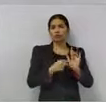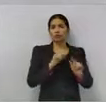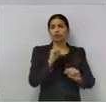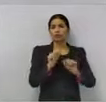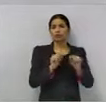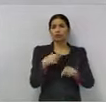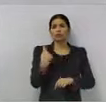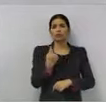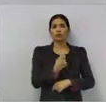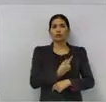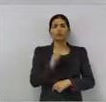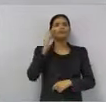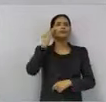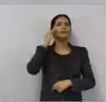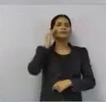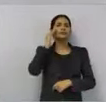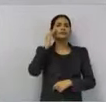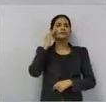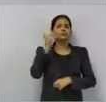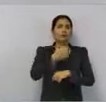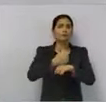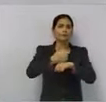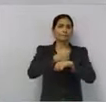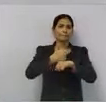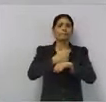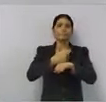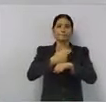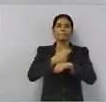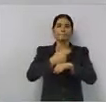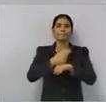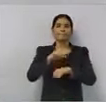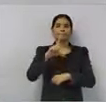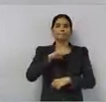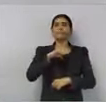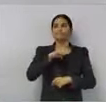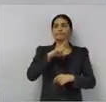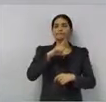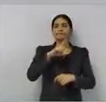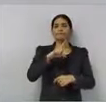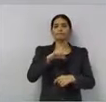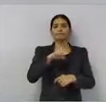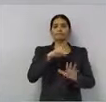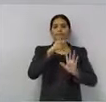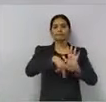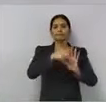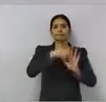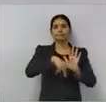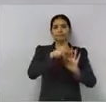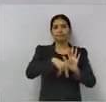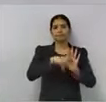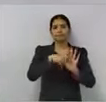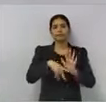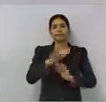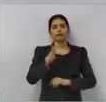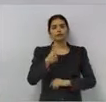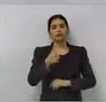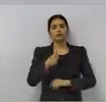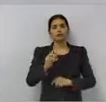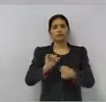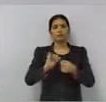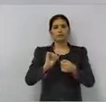nós entendemos como prioritários dentro dos projetos que nós tínhamos já